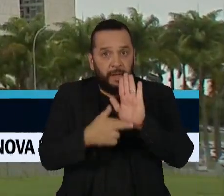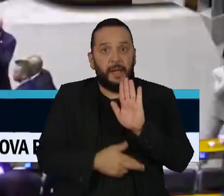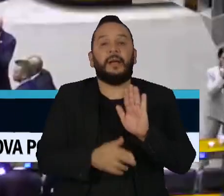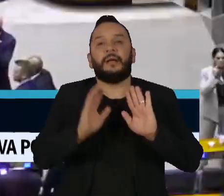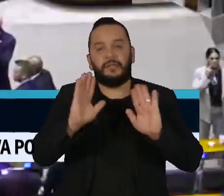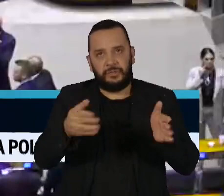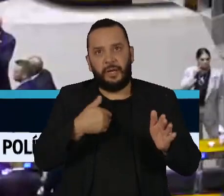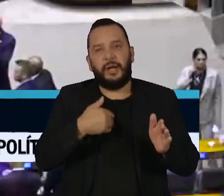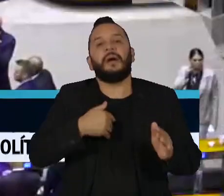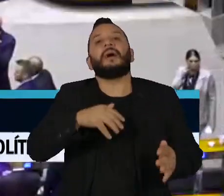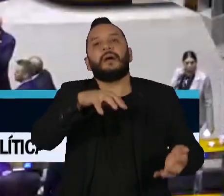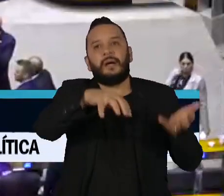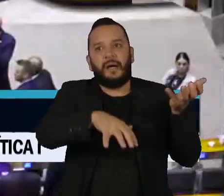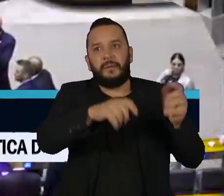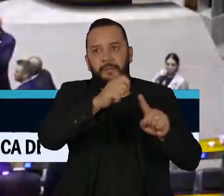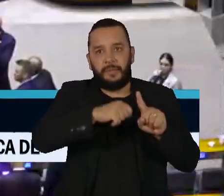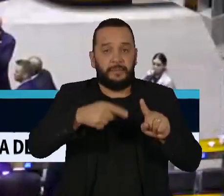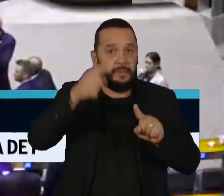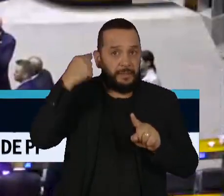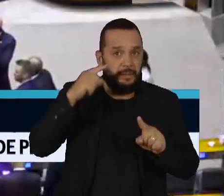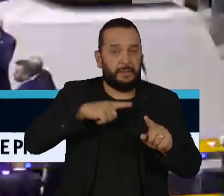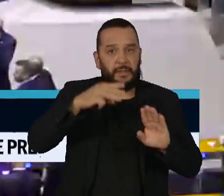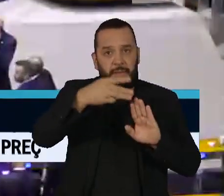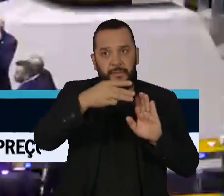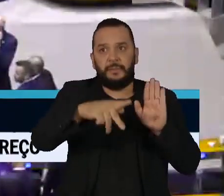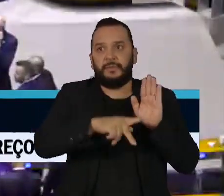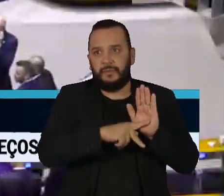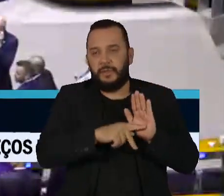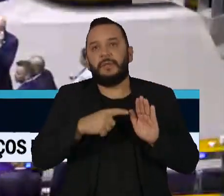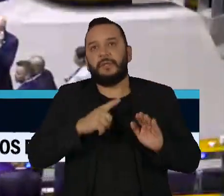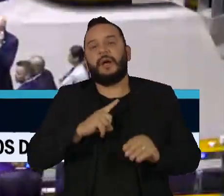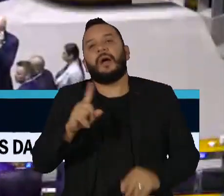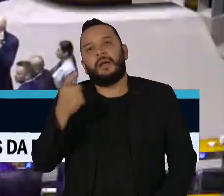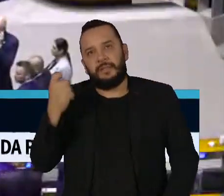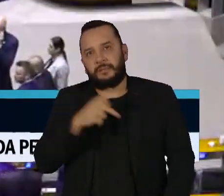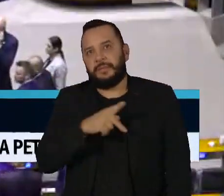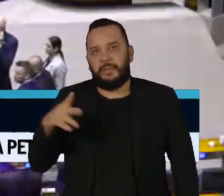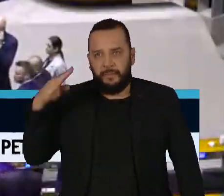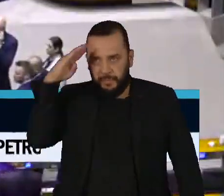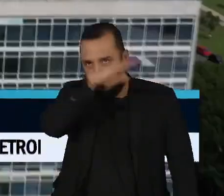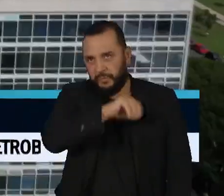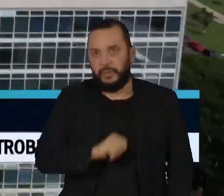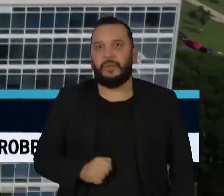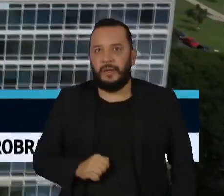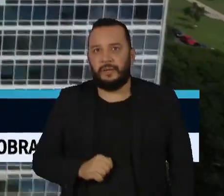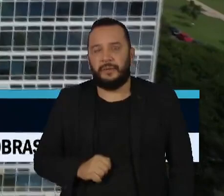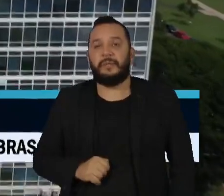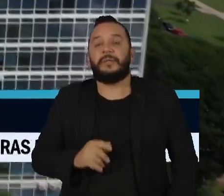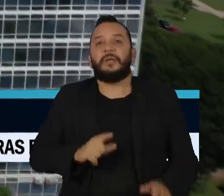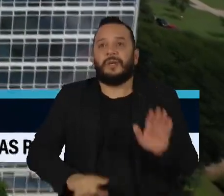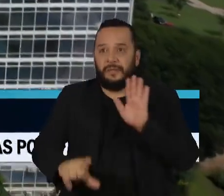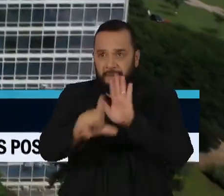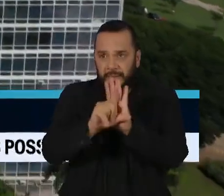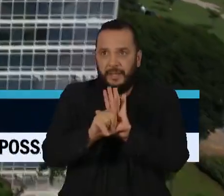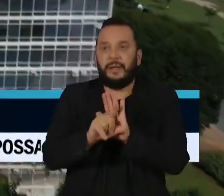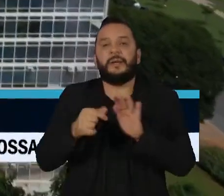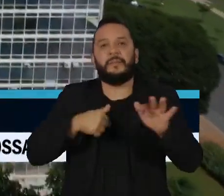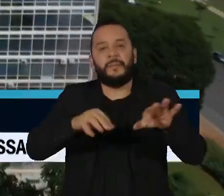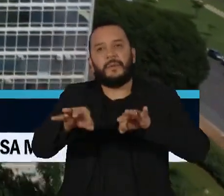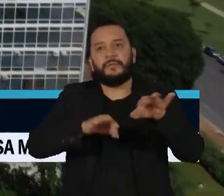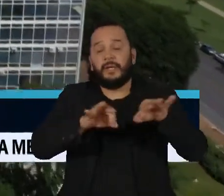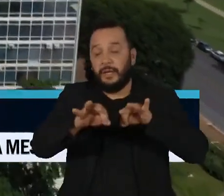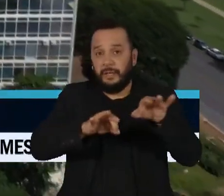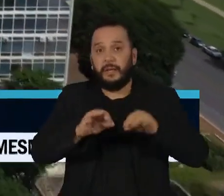passado, durante tramitação da medida provisória editada pelo ex-presidente Jair Bolsonaro, que altera a lei do Programa Emergencial